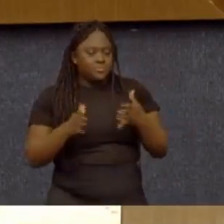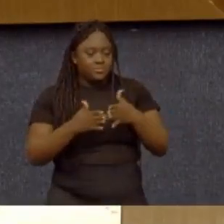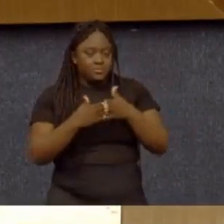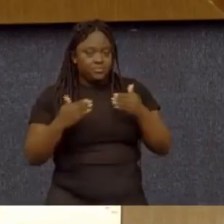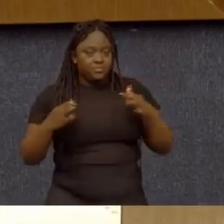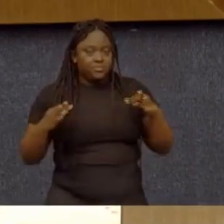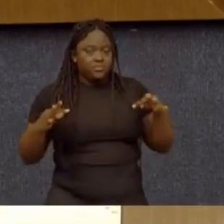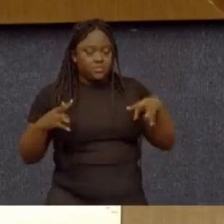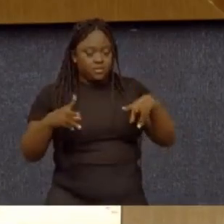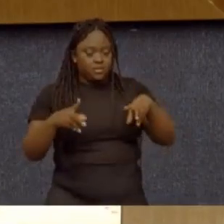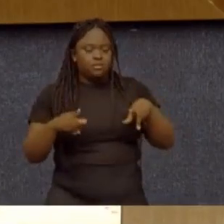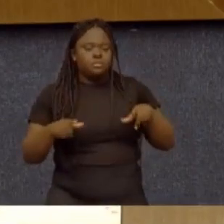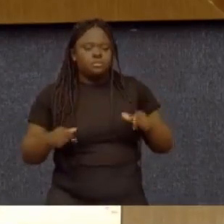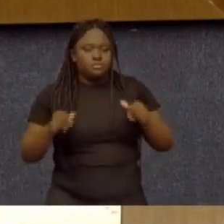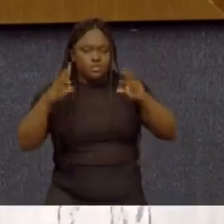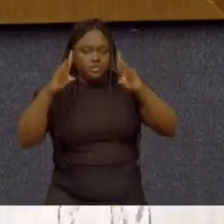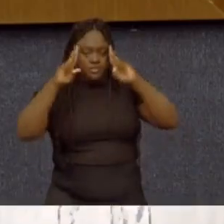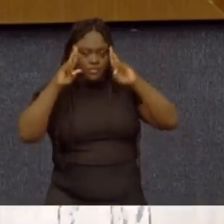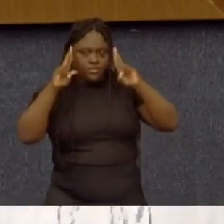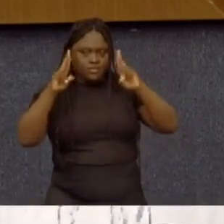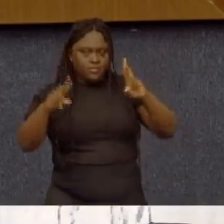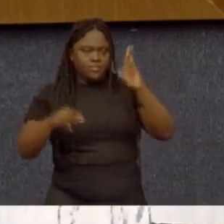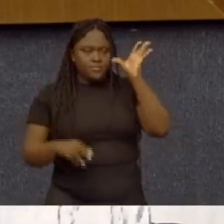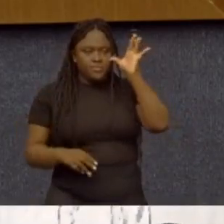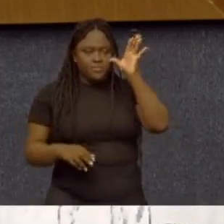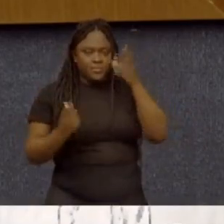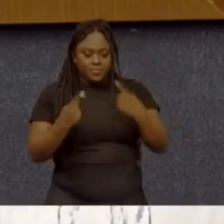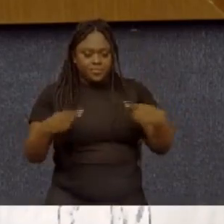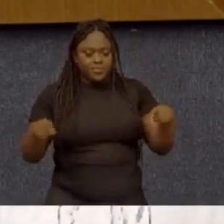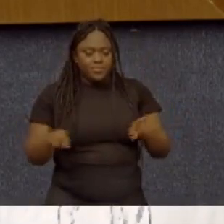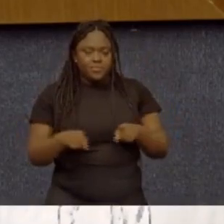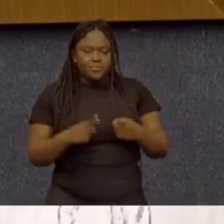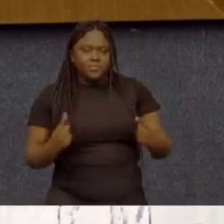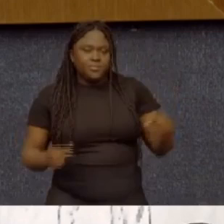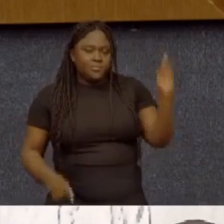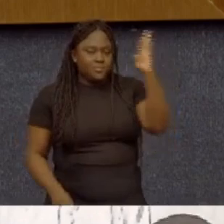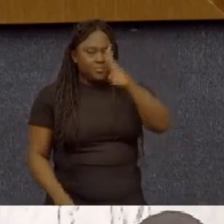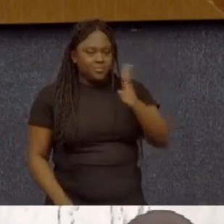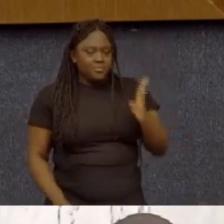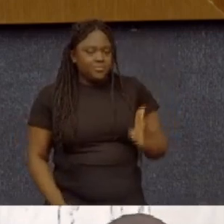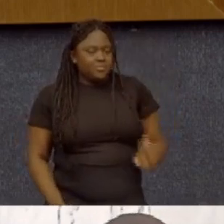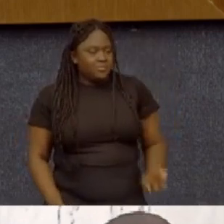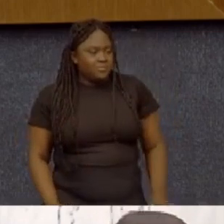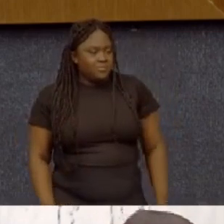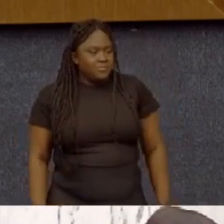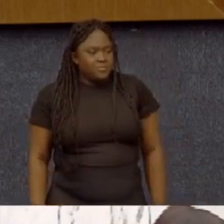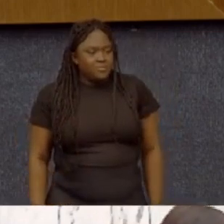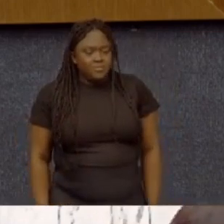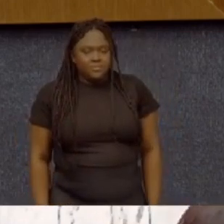a todos que se coloquem em posição de respeito para ouvirem o hino nacional brasileiro.